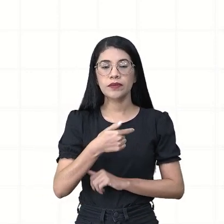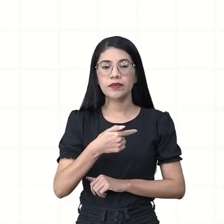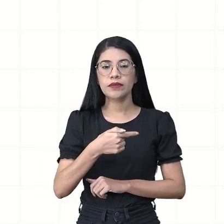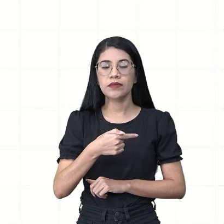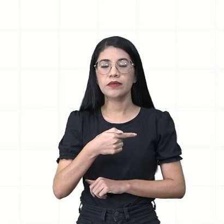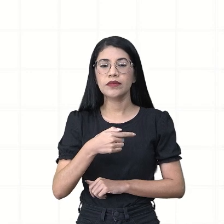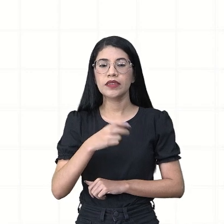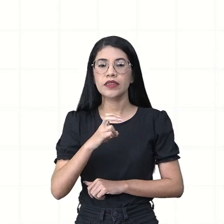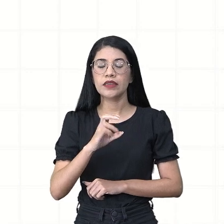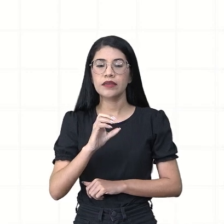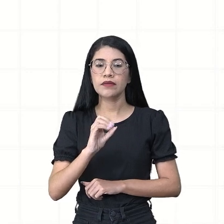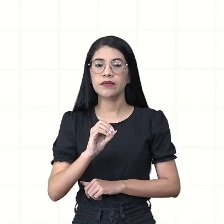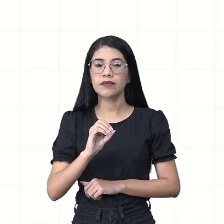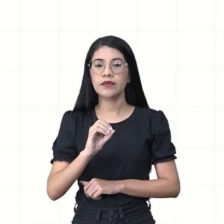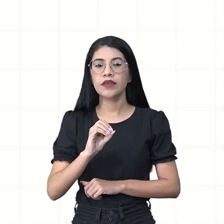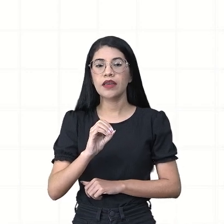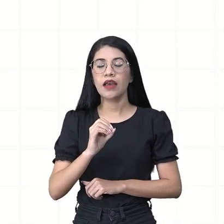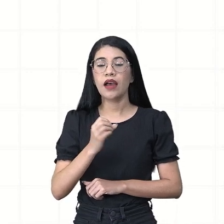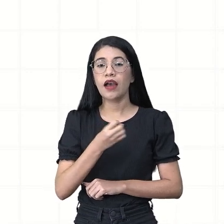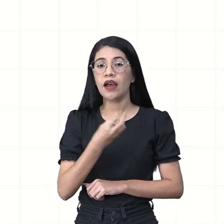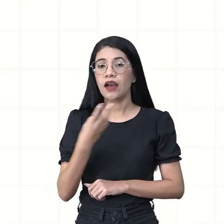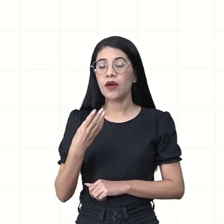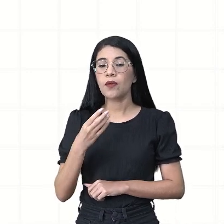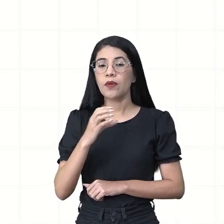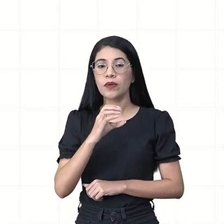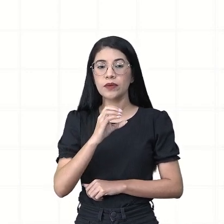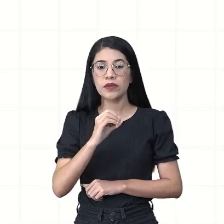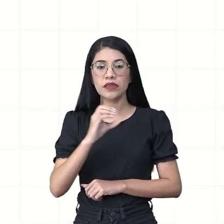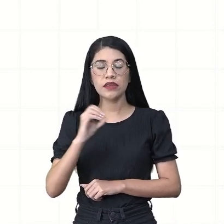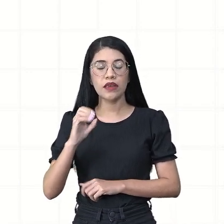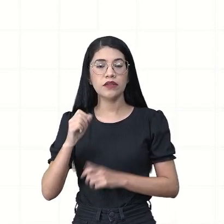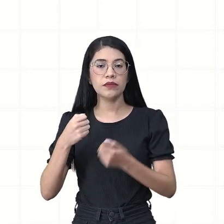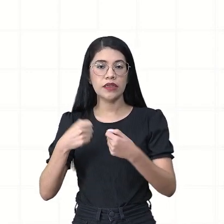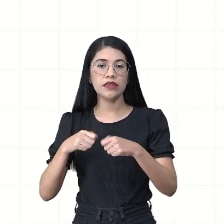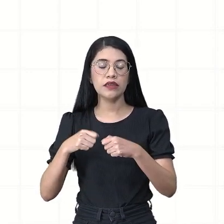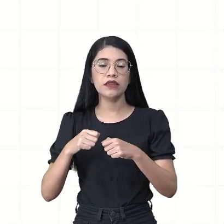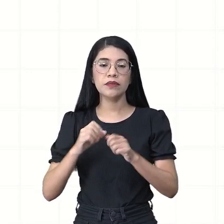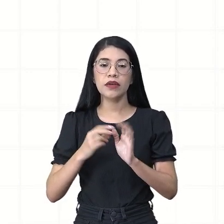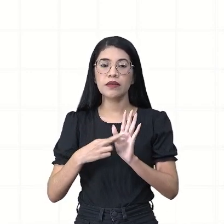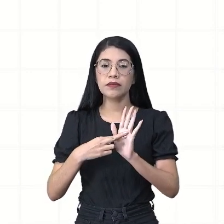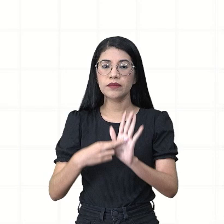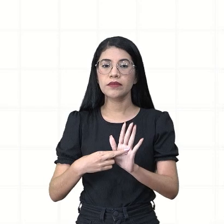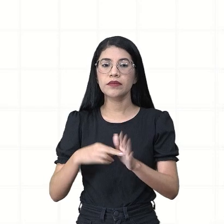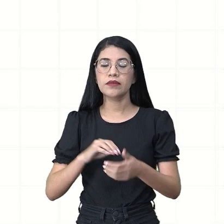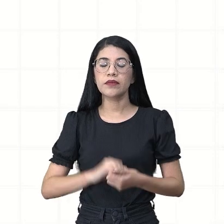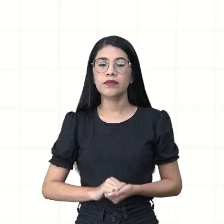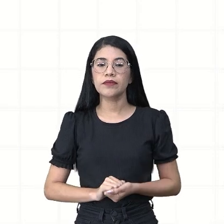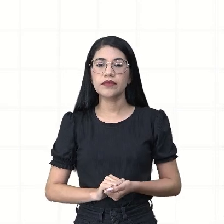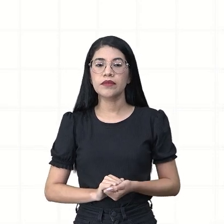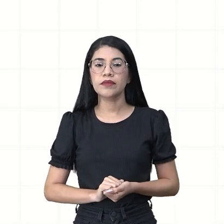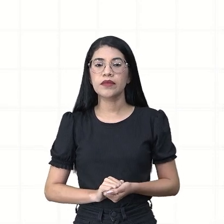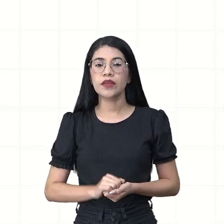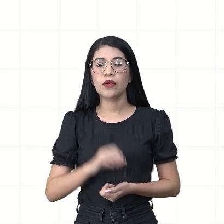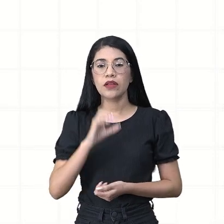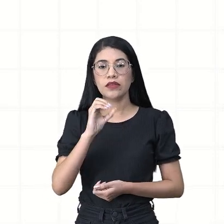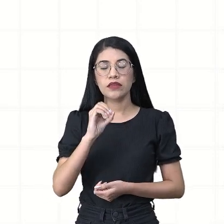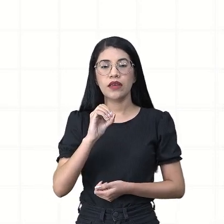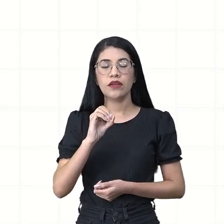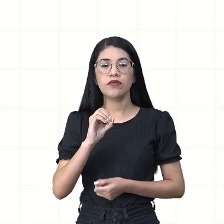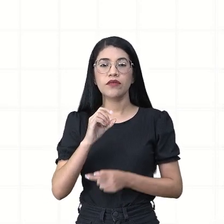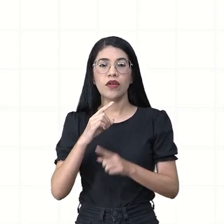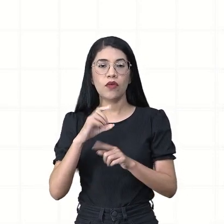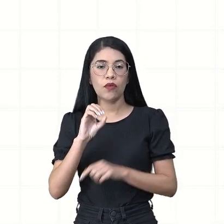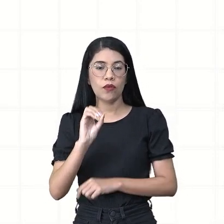a quantidade de casas, né, que a gente tem representada no expoente, né? Bora ver aqui, mais